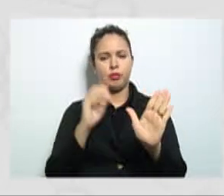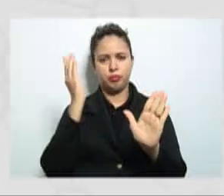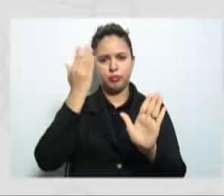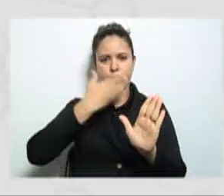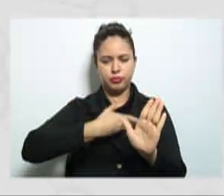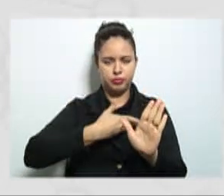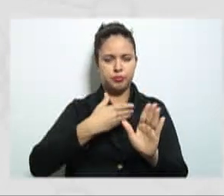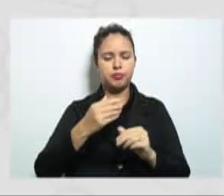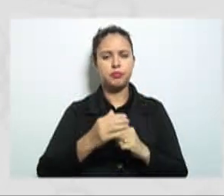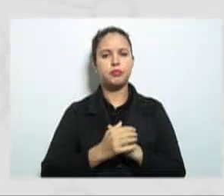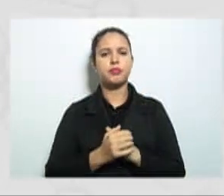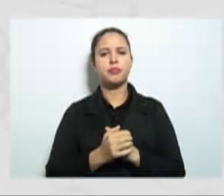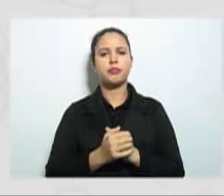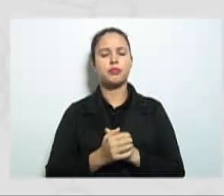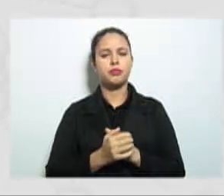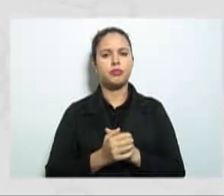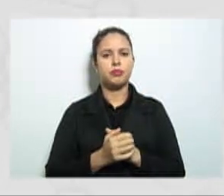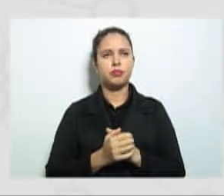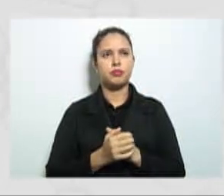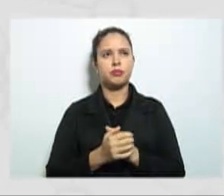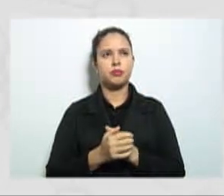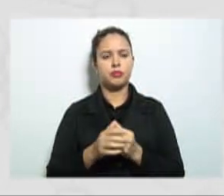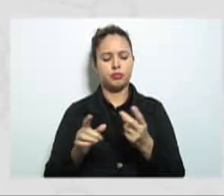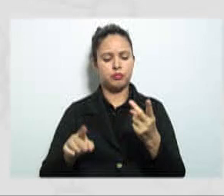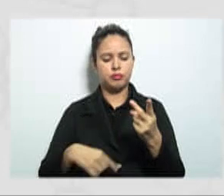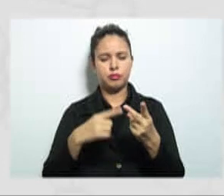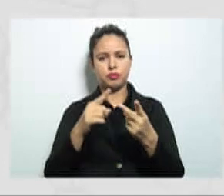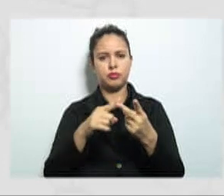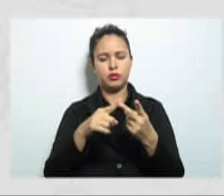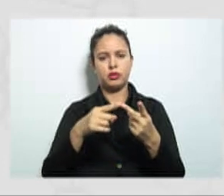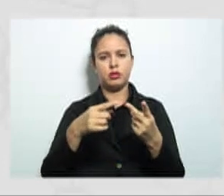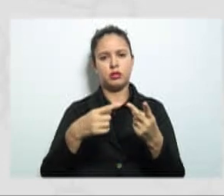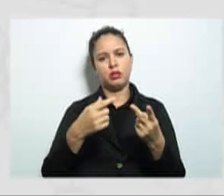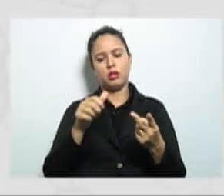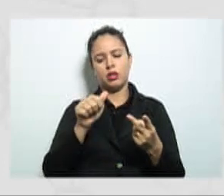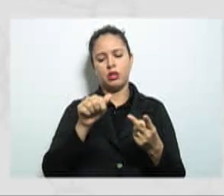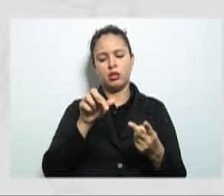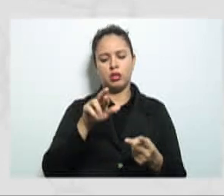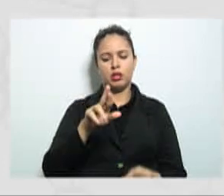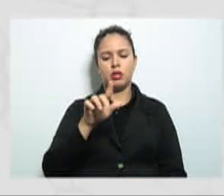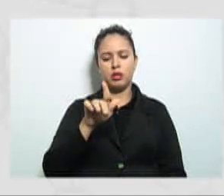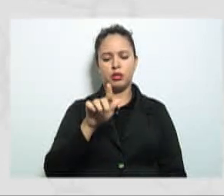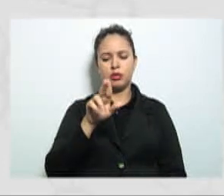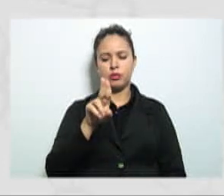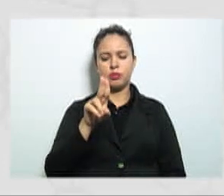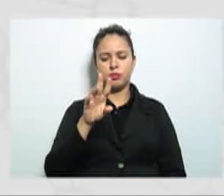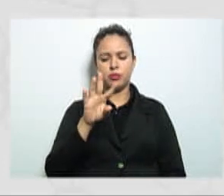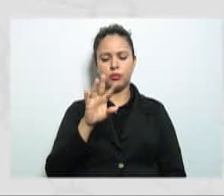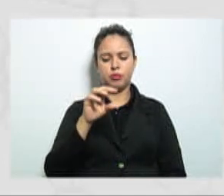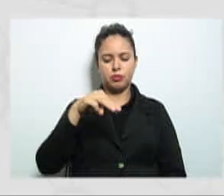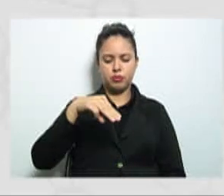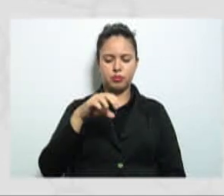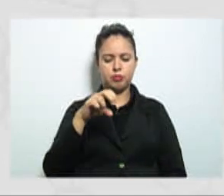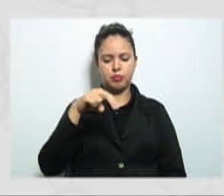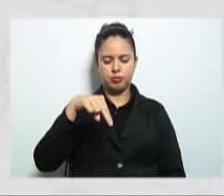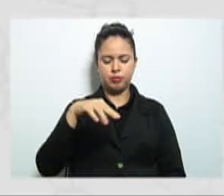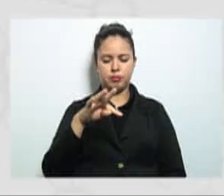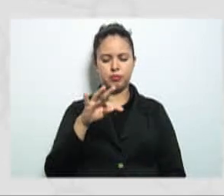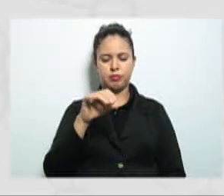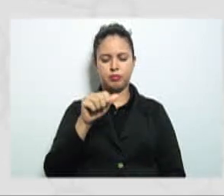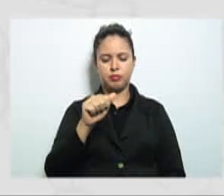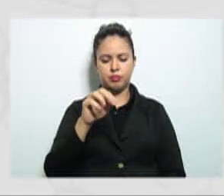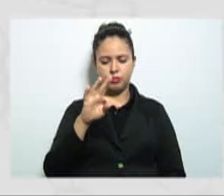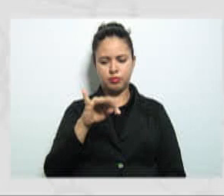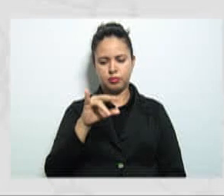provado. Agora, quando eu falo em dissertação argumentativa, tem a ver com provar, com defender uma tese, defender